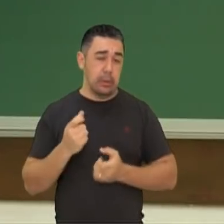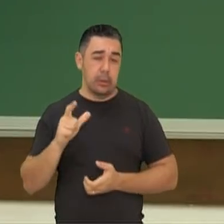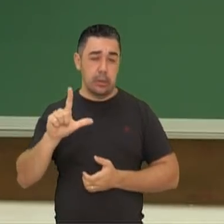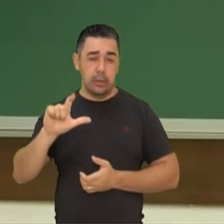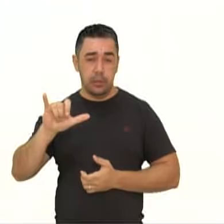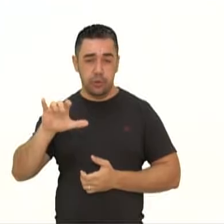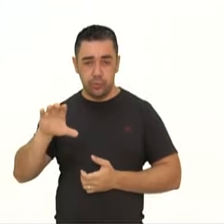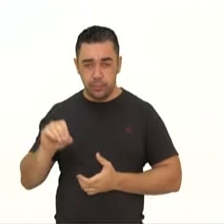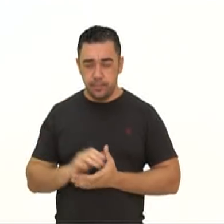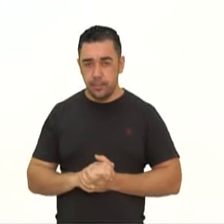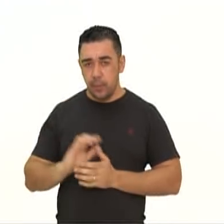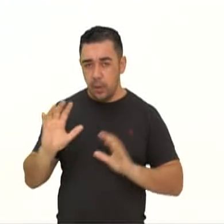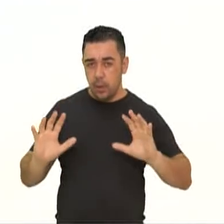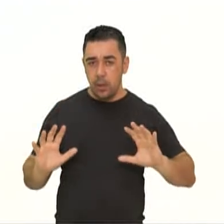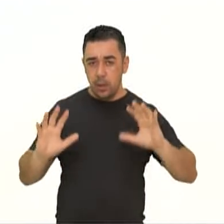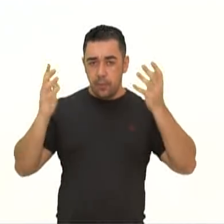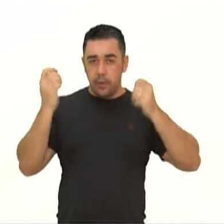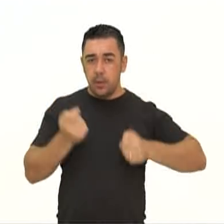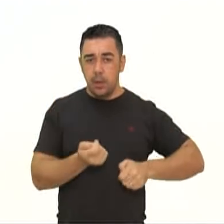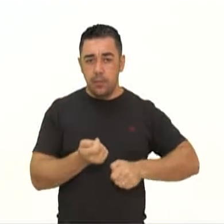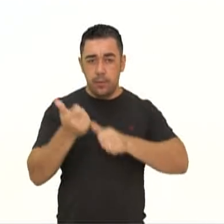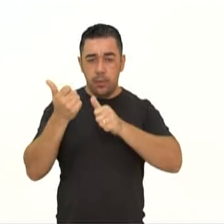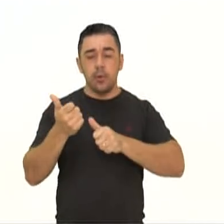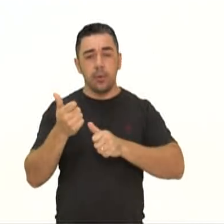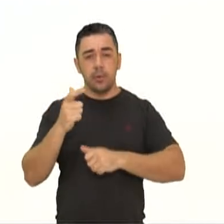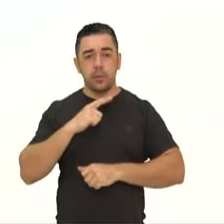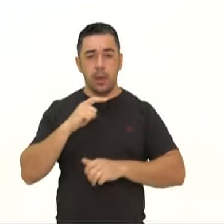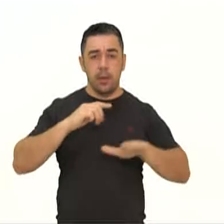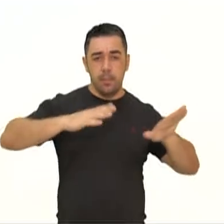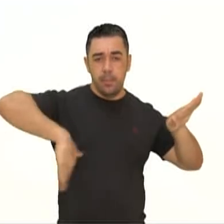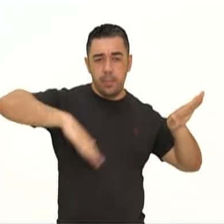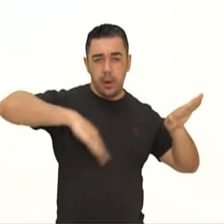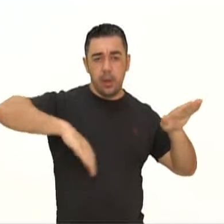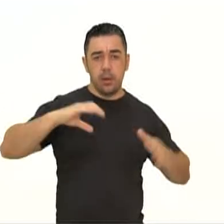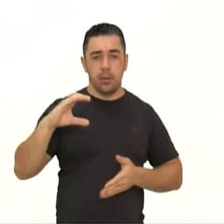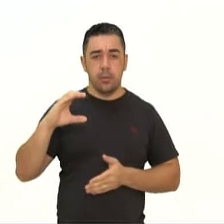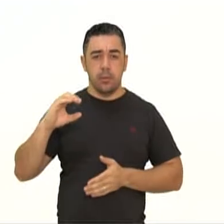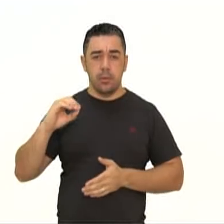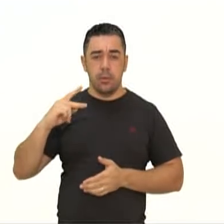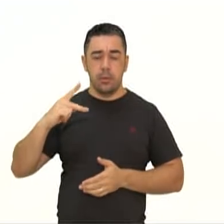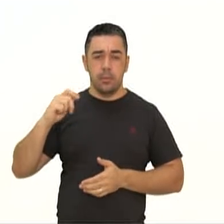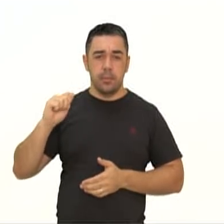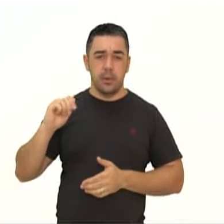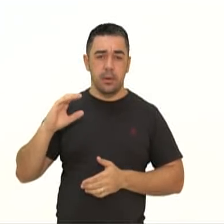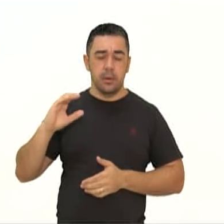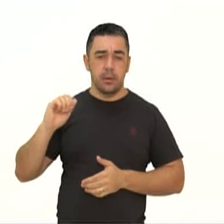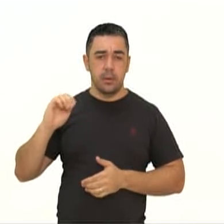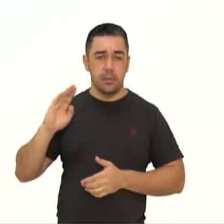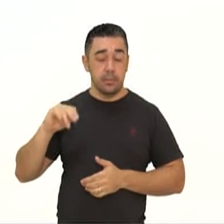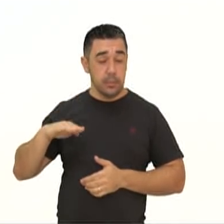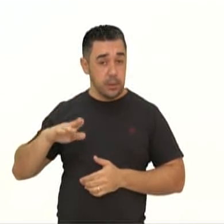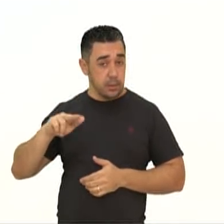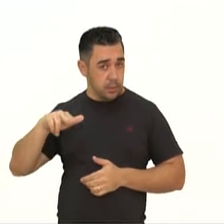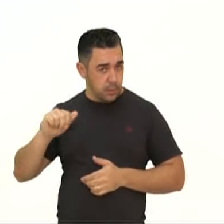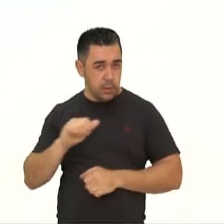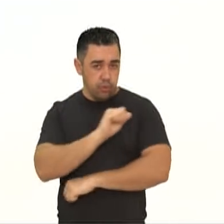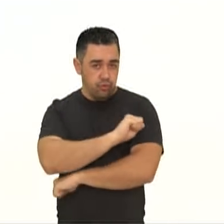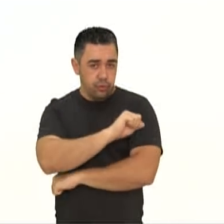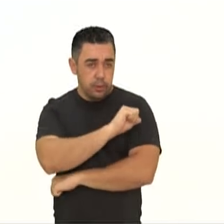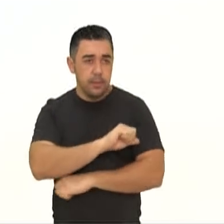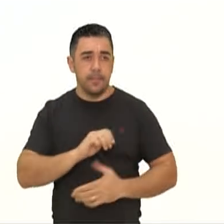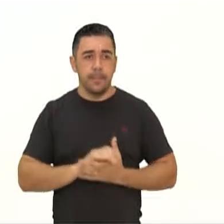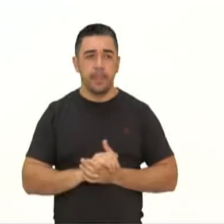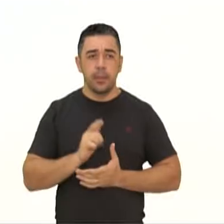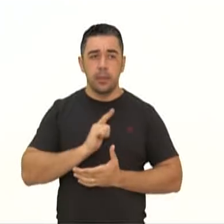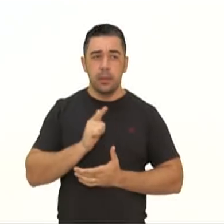A festa de Réveillon na praia de Copacabana deixou mais de 285 toneladas de lixo, recolhidas